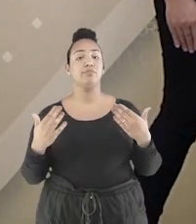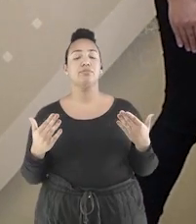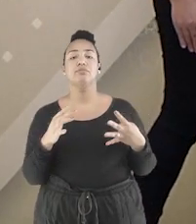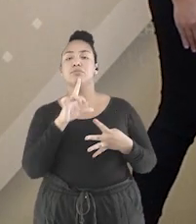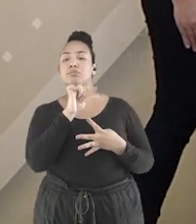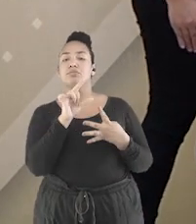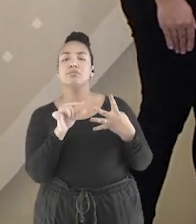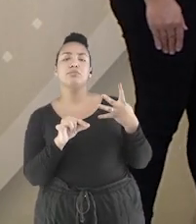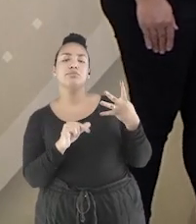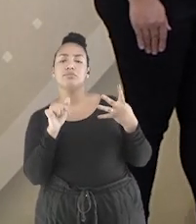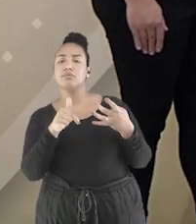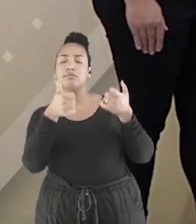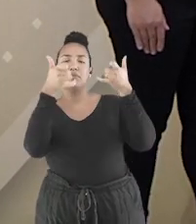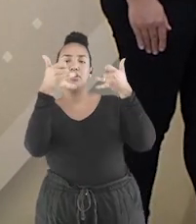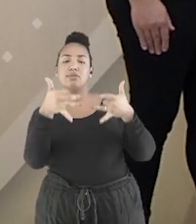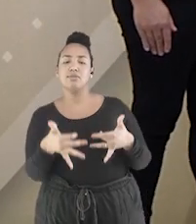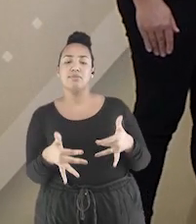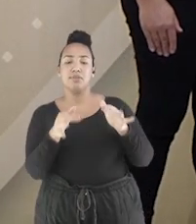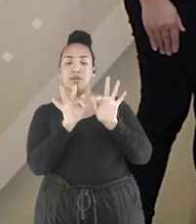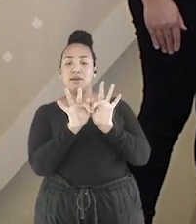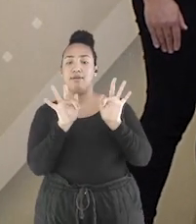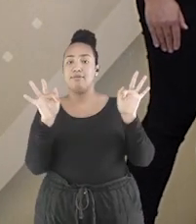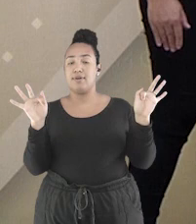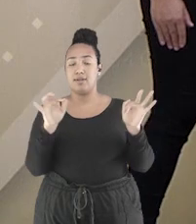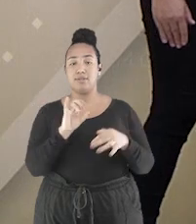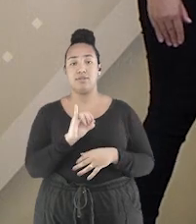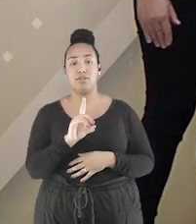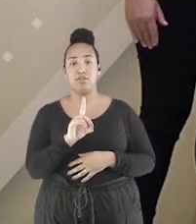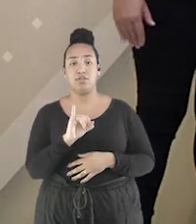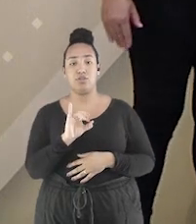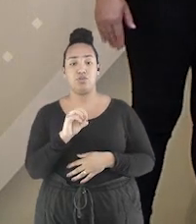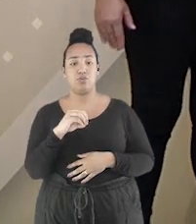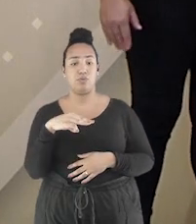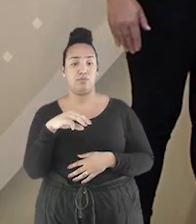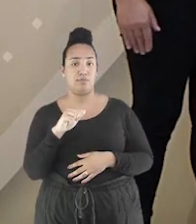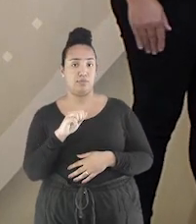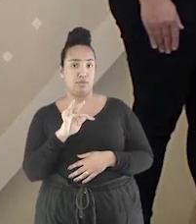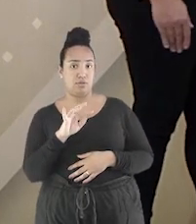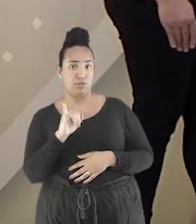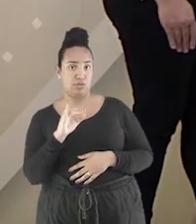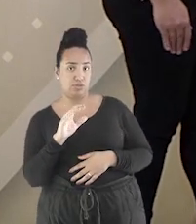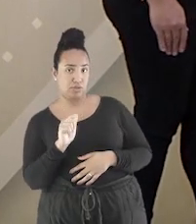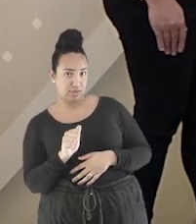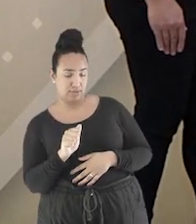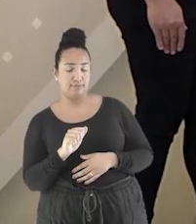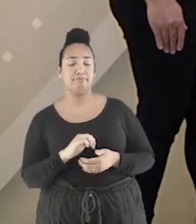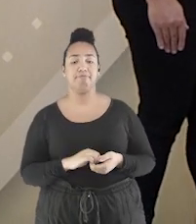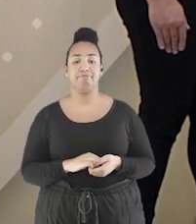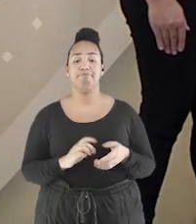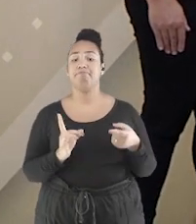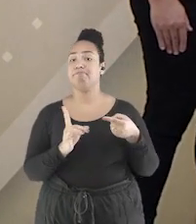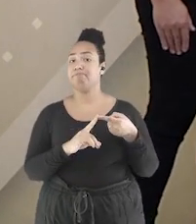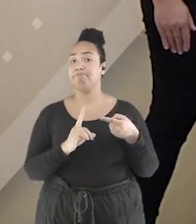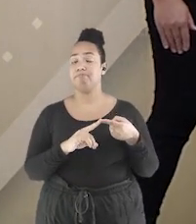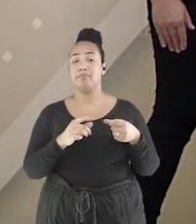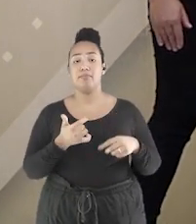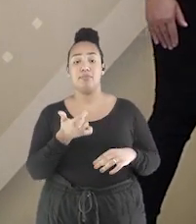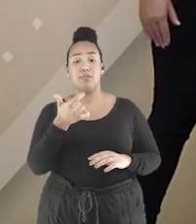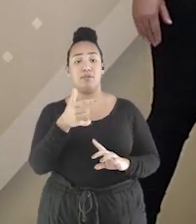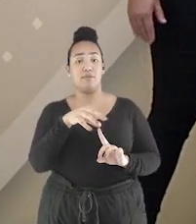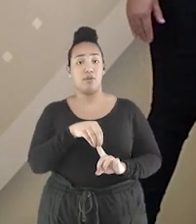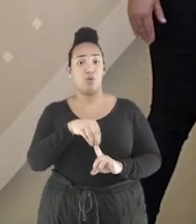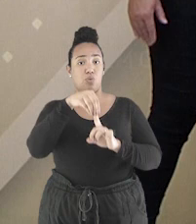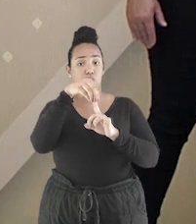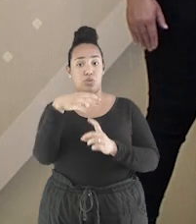alternativas abaixo explica melhor o significado de expressões idiomáticas? Letra A. Uma única palavra